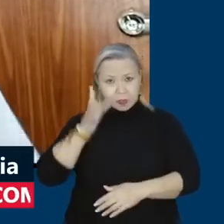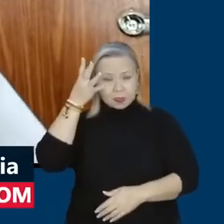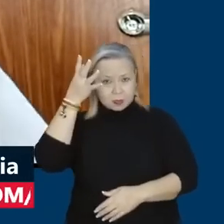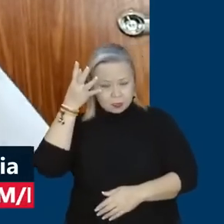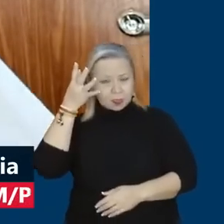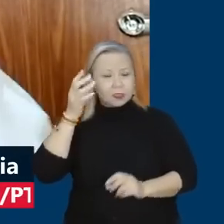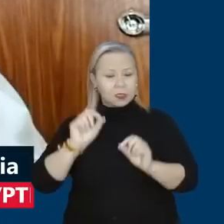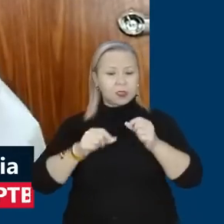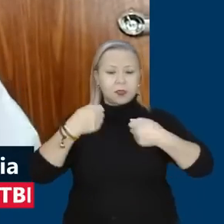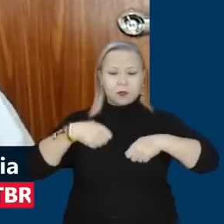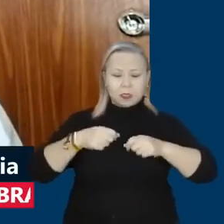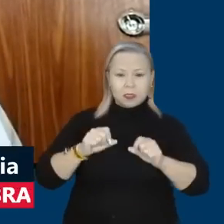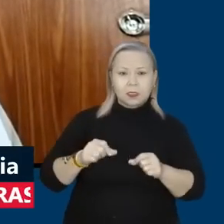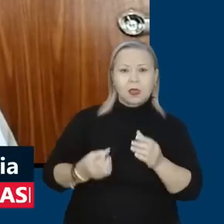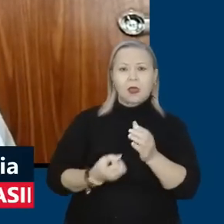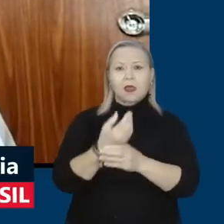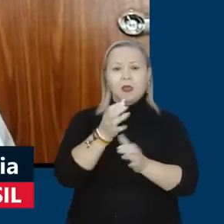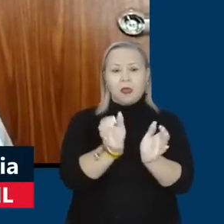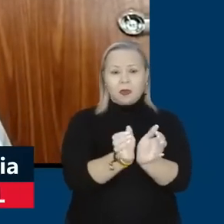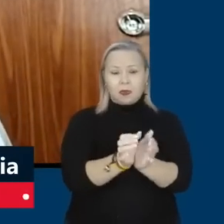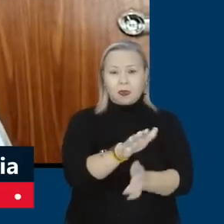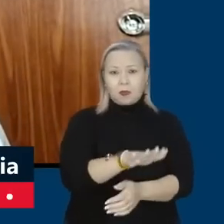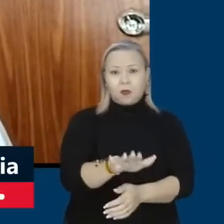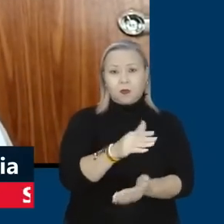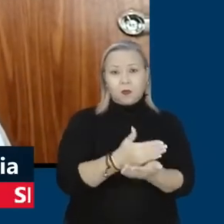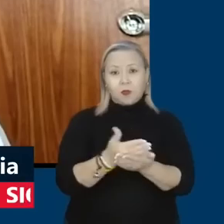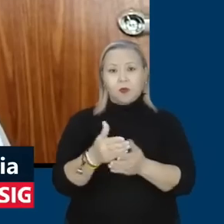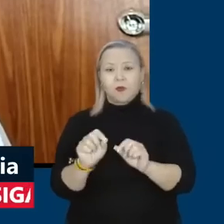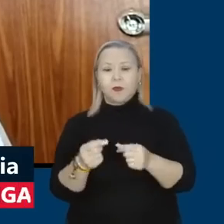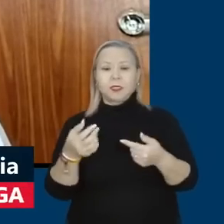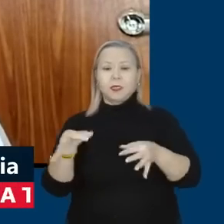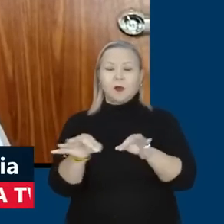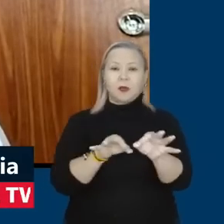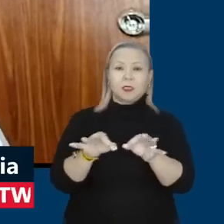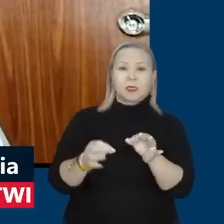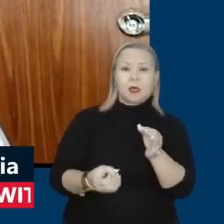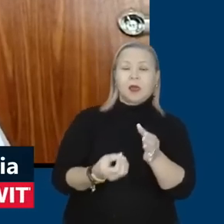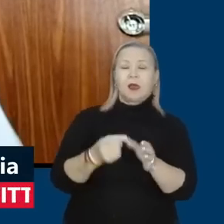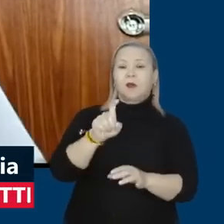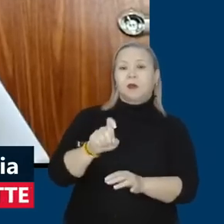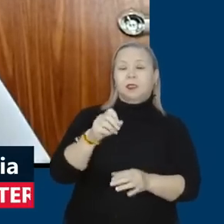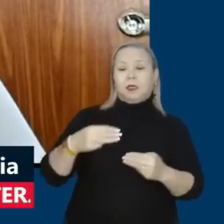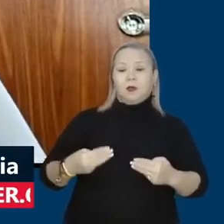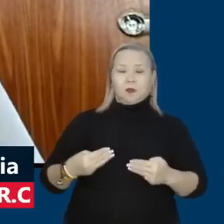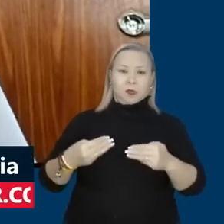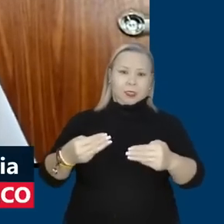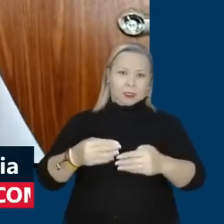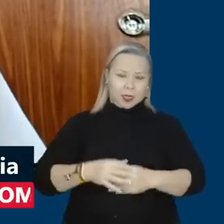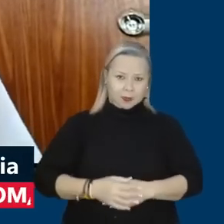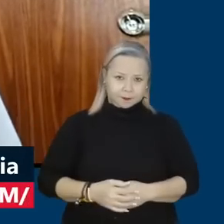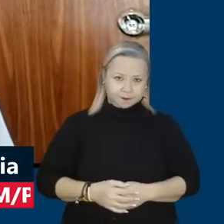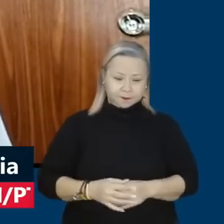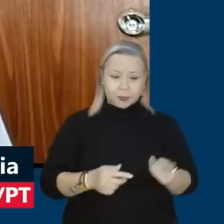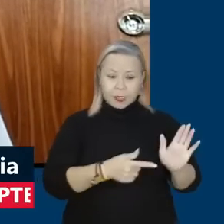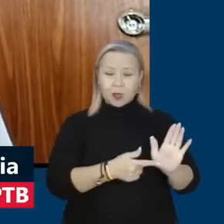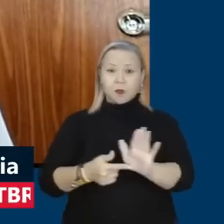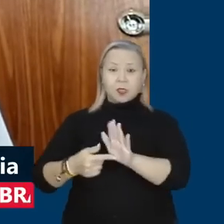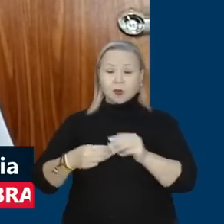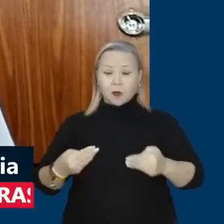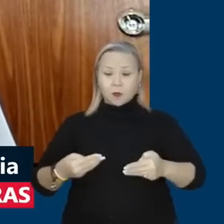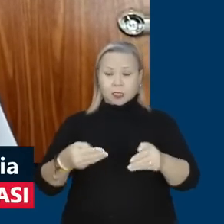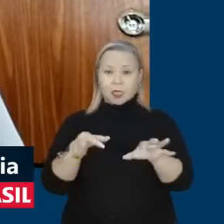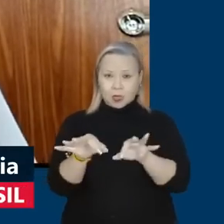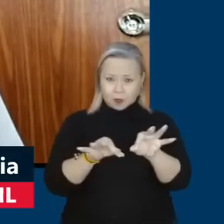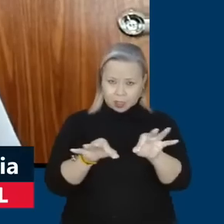necessária, formar a equipe e já começar a tocar o que seria o novo ministério. Agora, o que mostrou o Ministério do